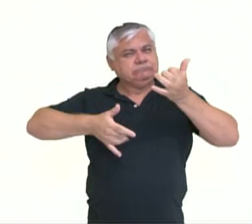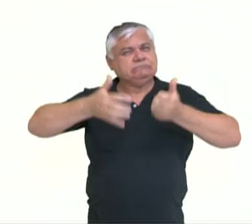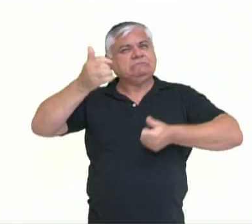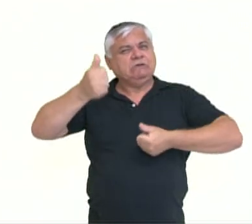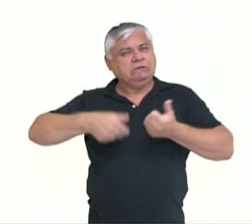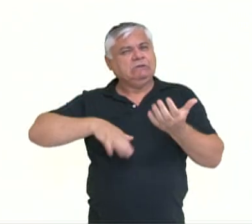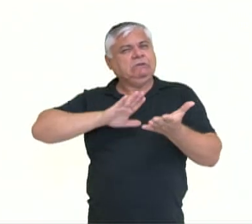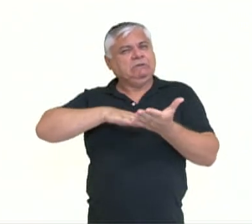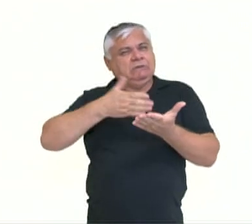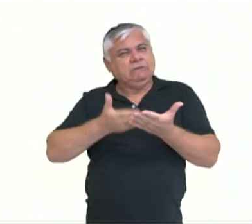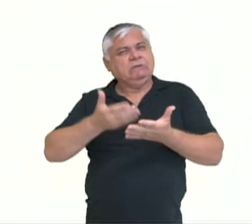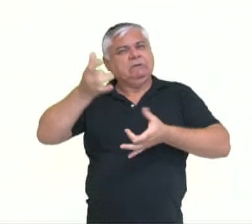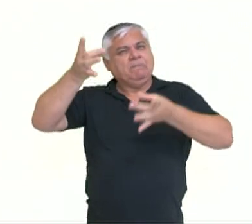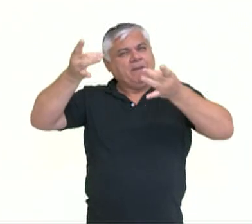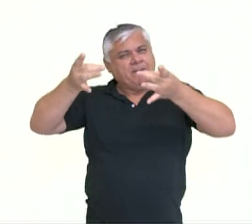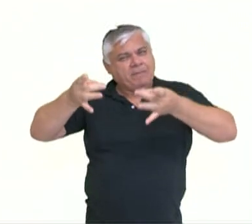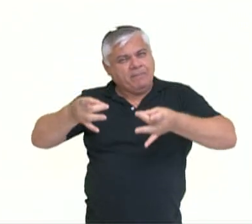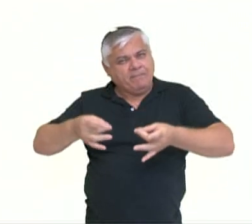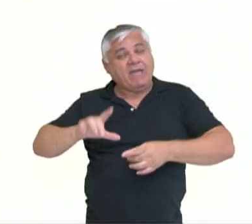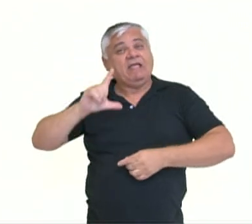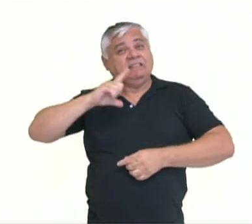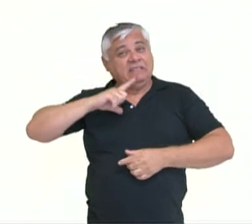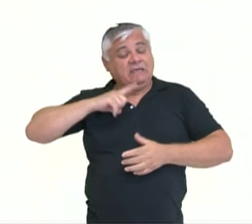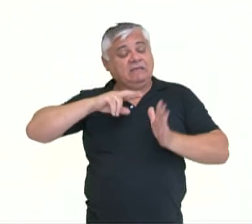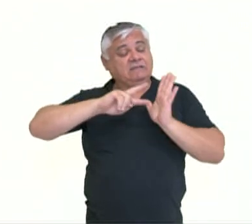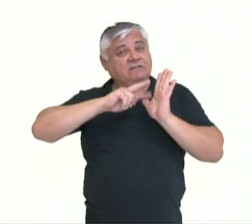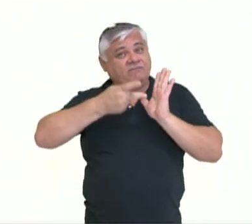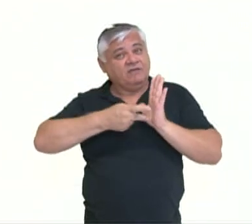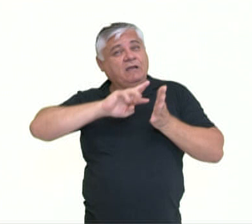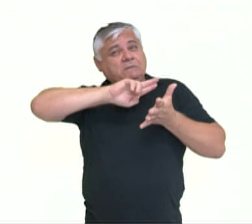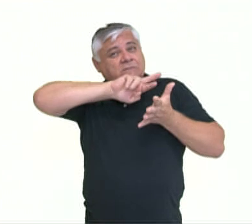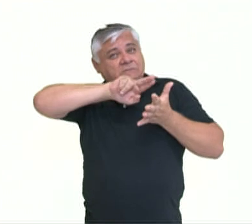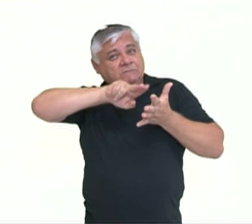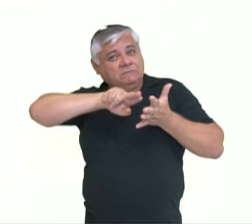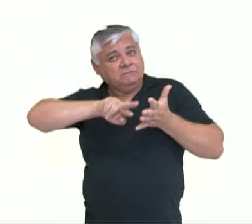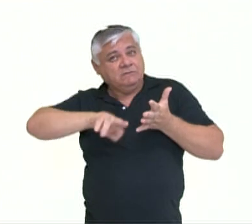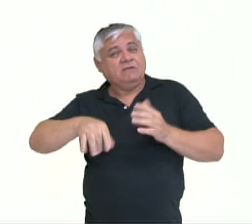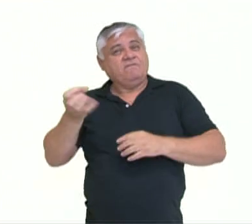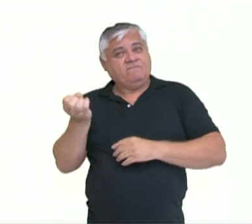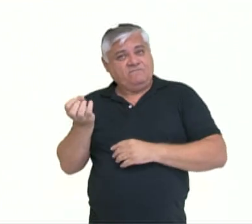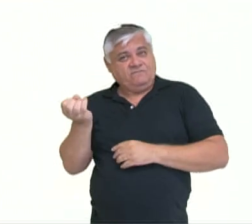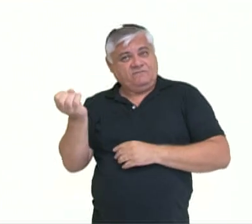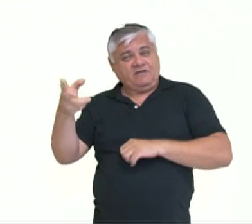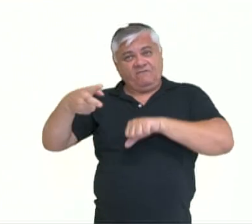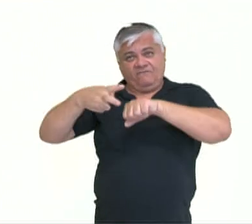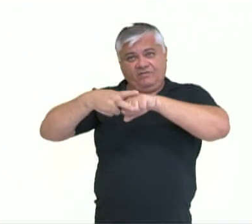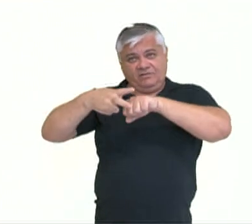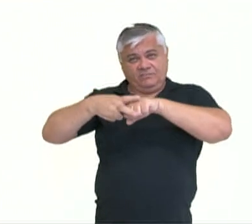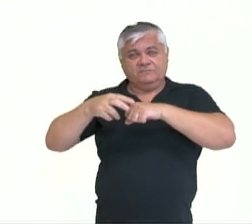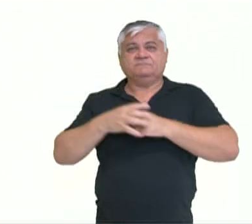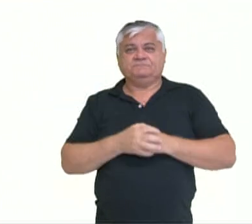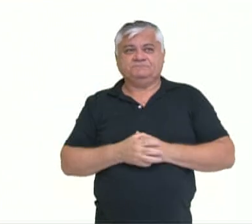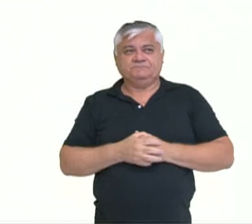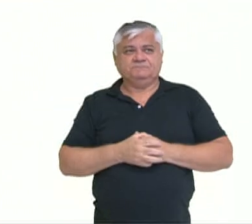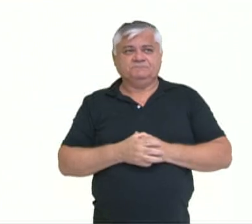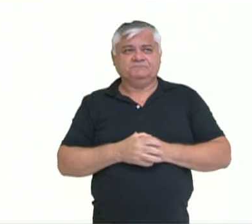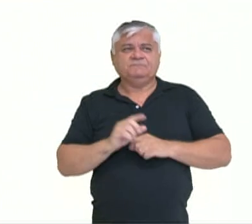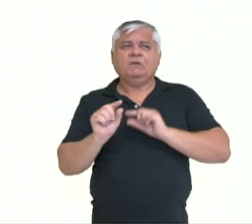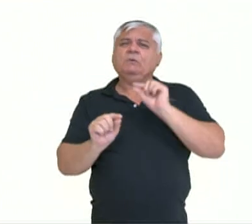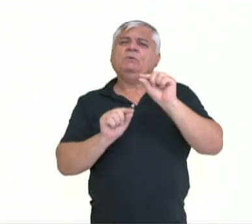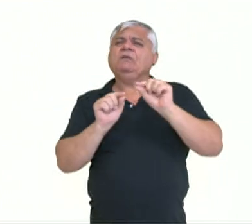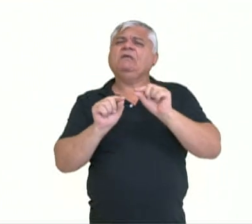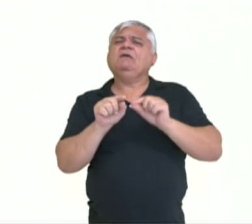fui comentando que existem vários sentidos aí no poema para o verbo viajar. E para ti, o que é